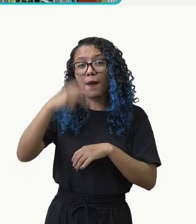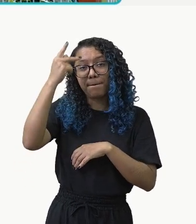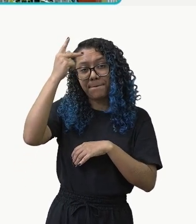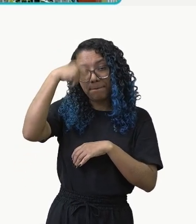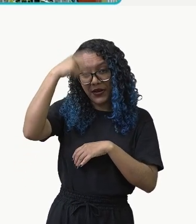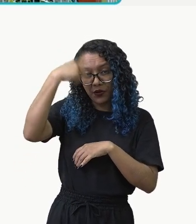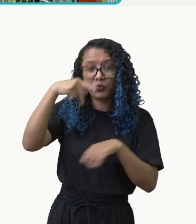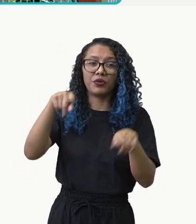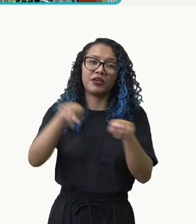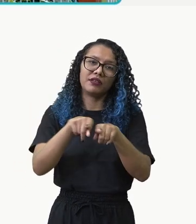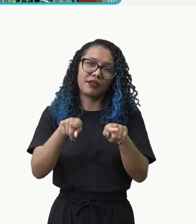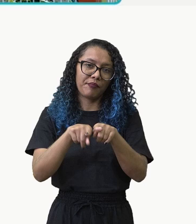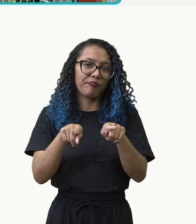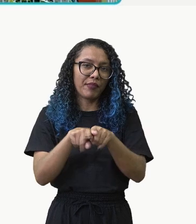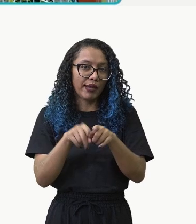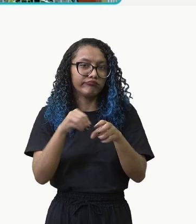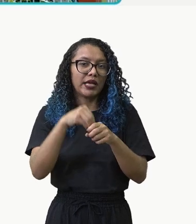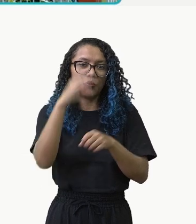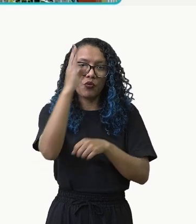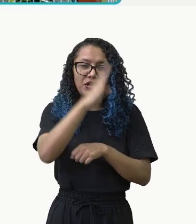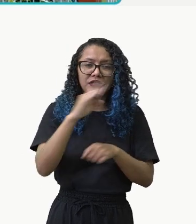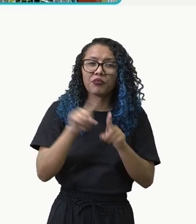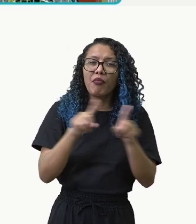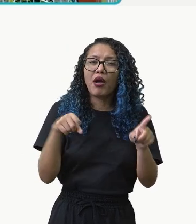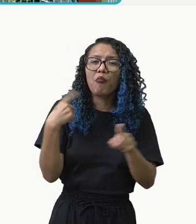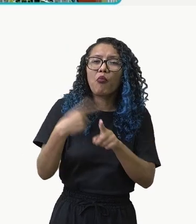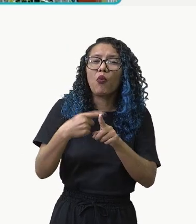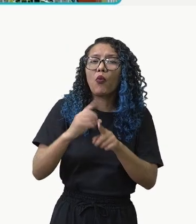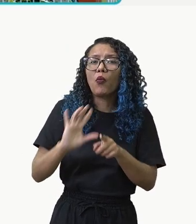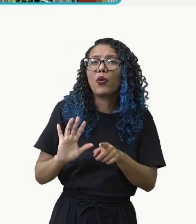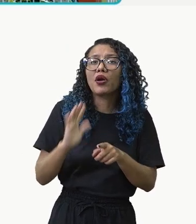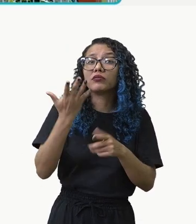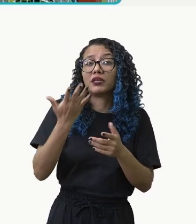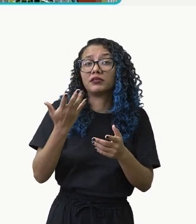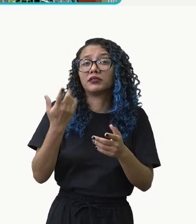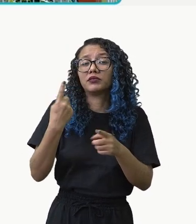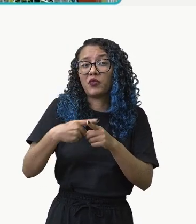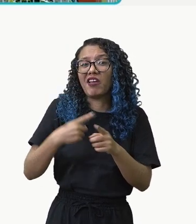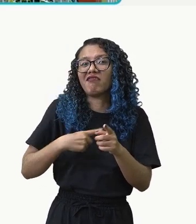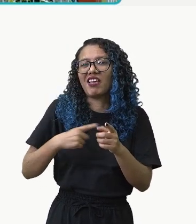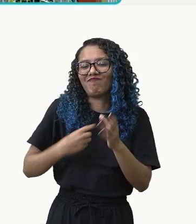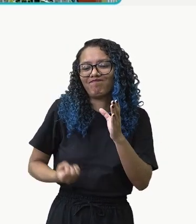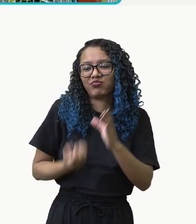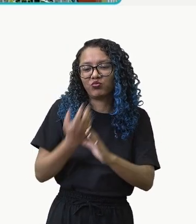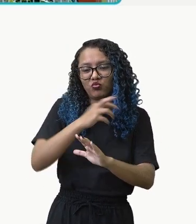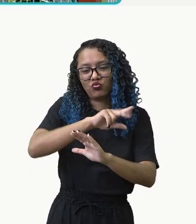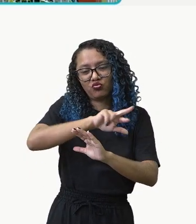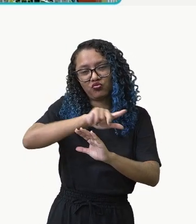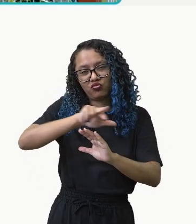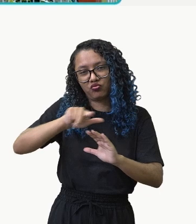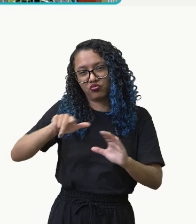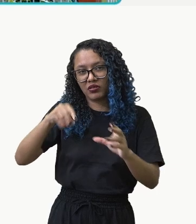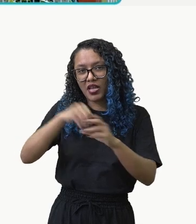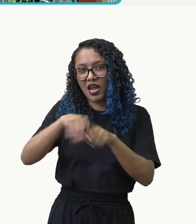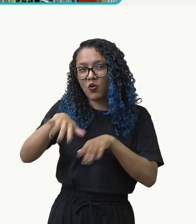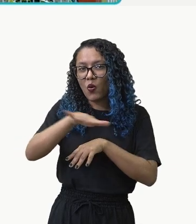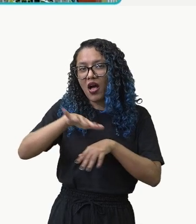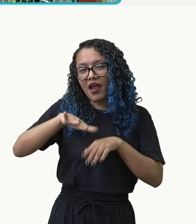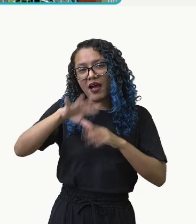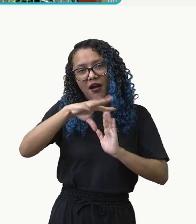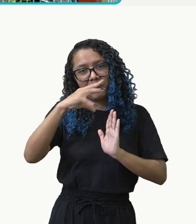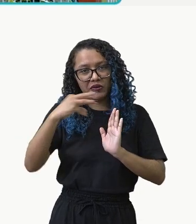aqui do Brasil E isso se deve por devido à biodiversidade na Amazônia Ok